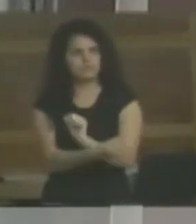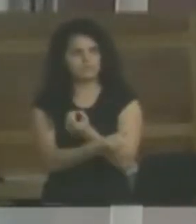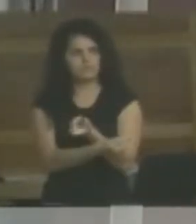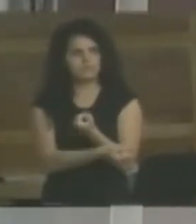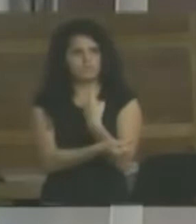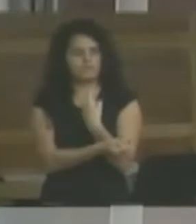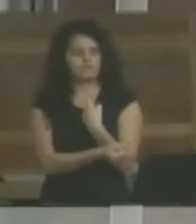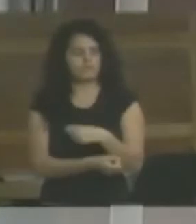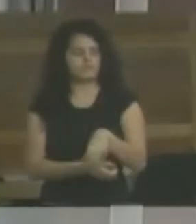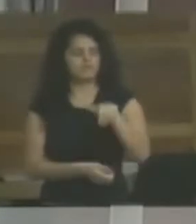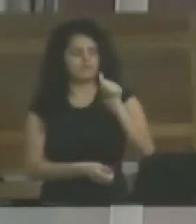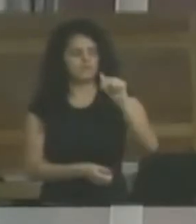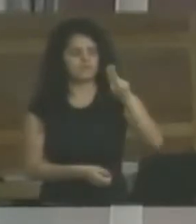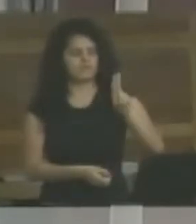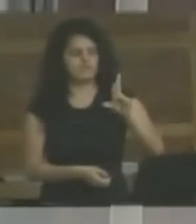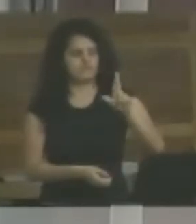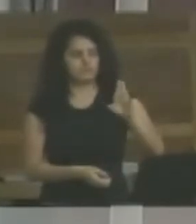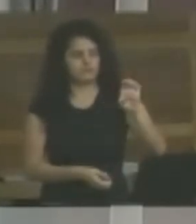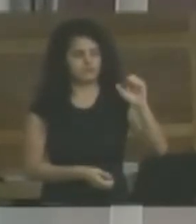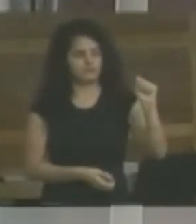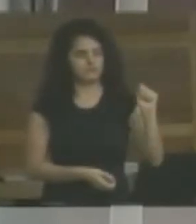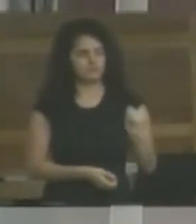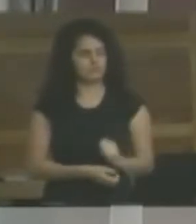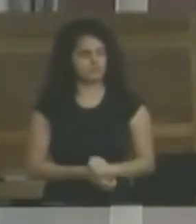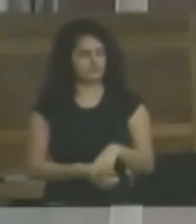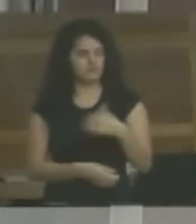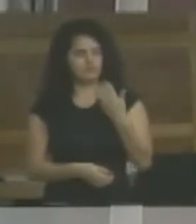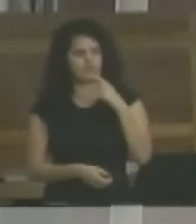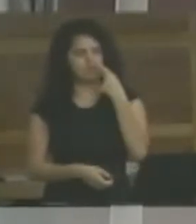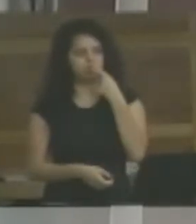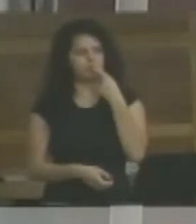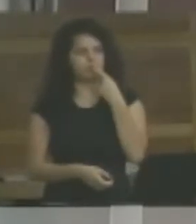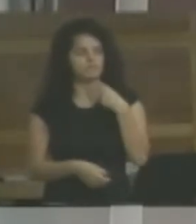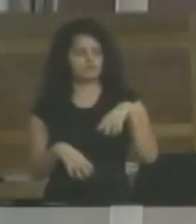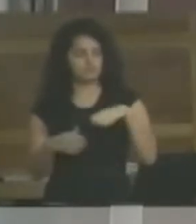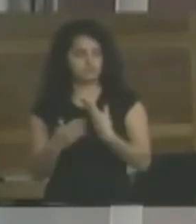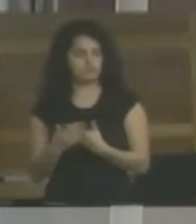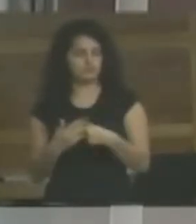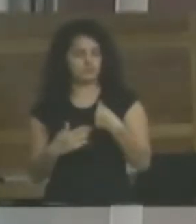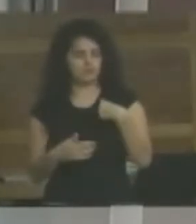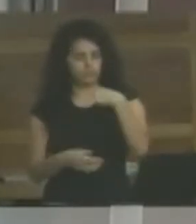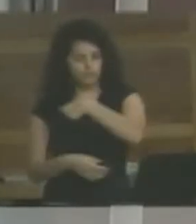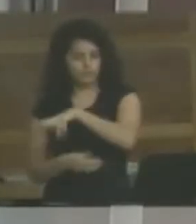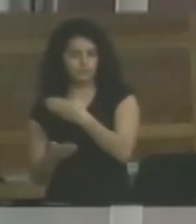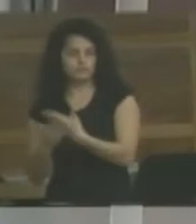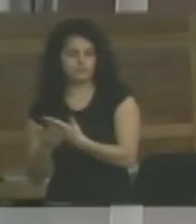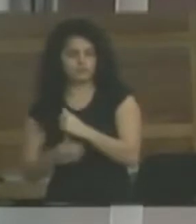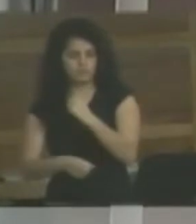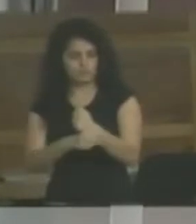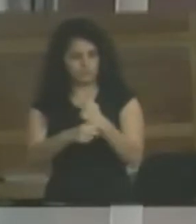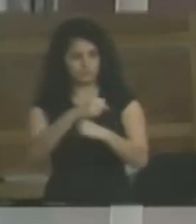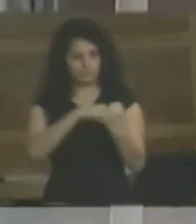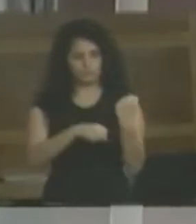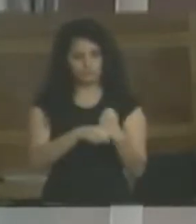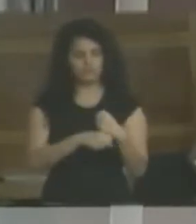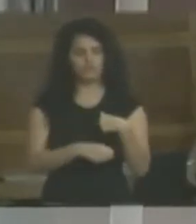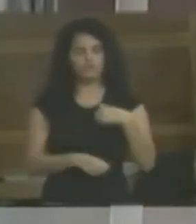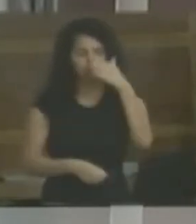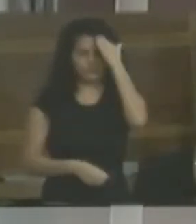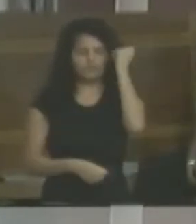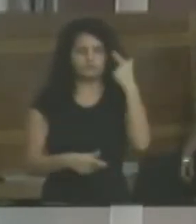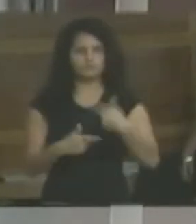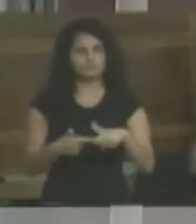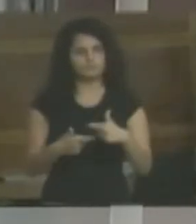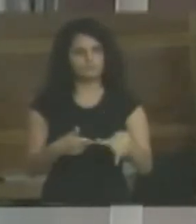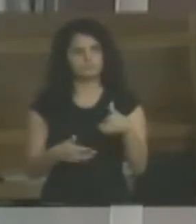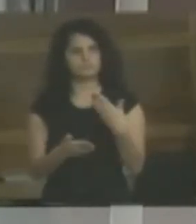Gama, e aqui o vereador citou que, antes de falar, tem que ir à escola, eu fui à escola ano passado. Eu sei a situação que está a